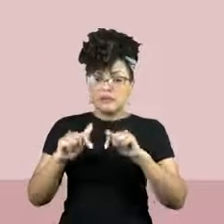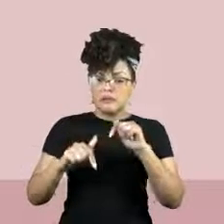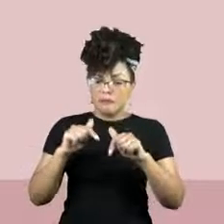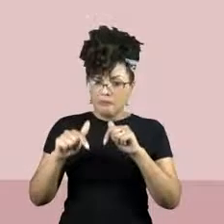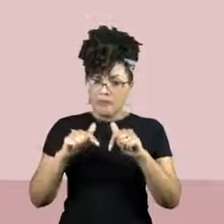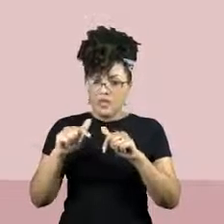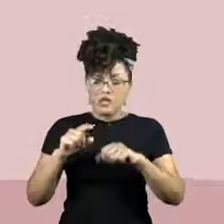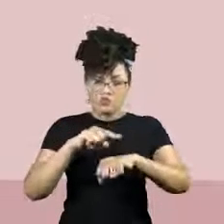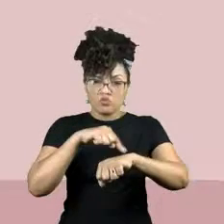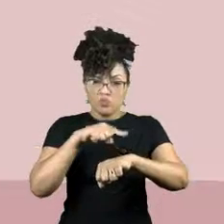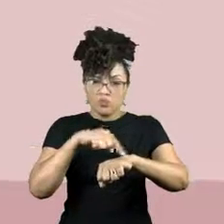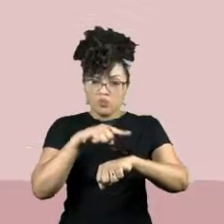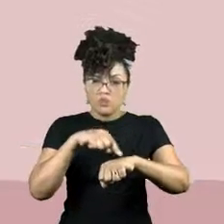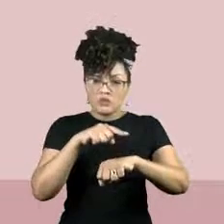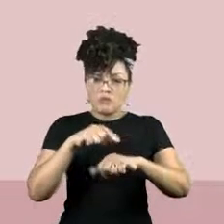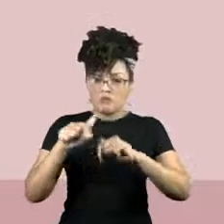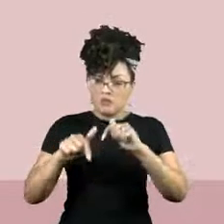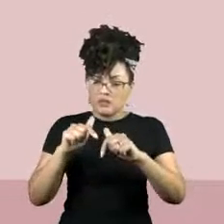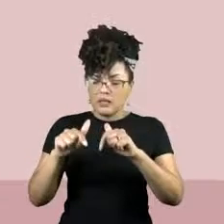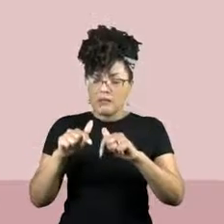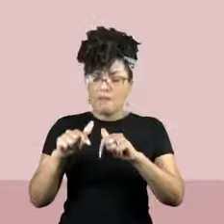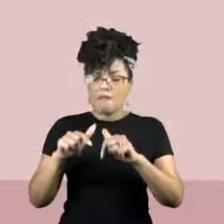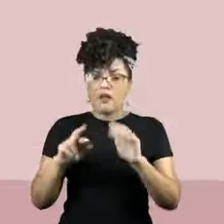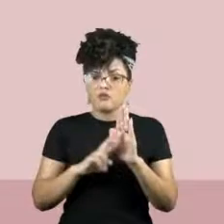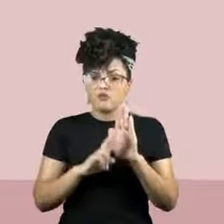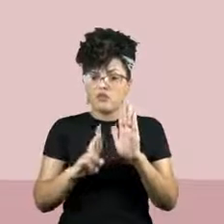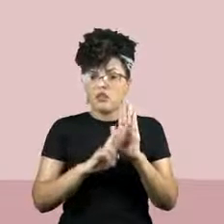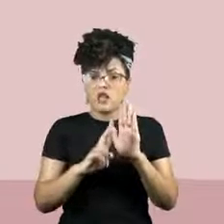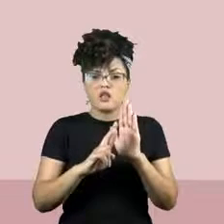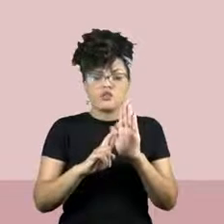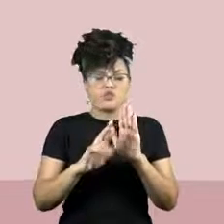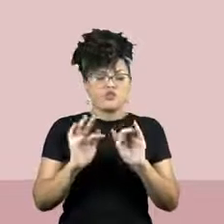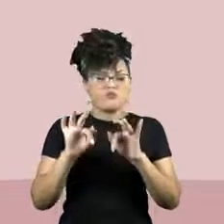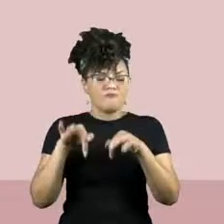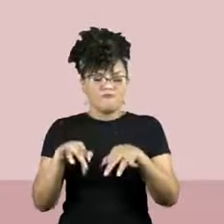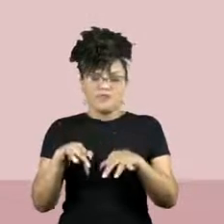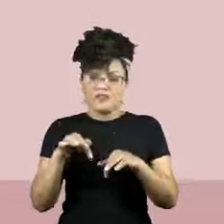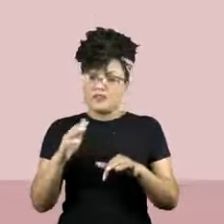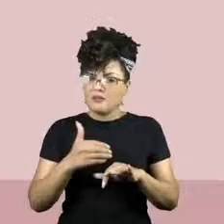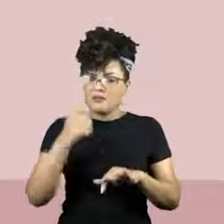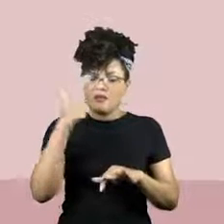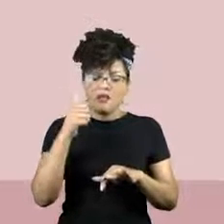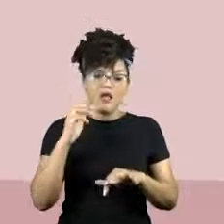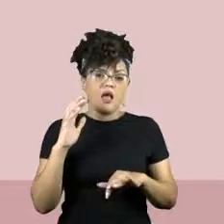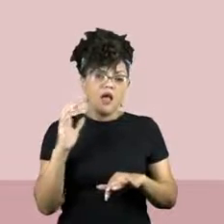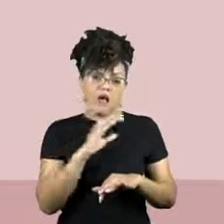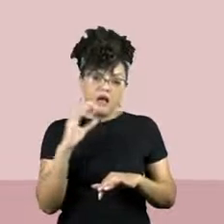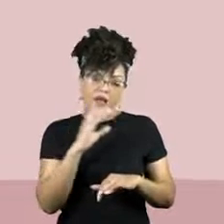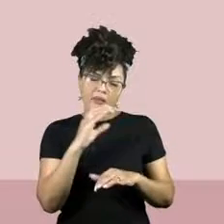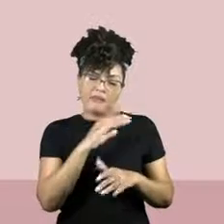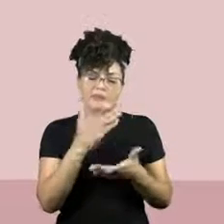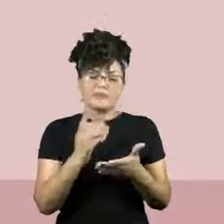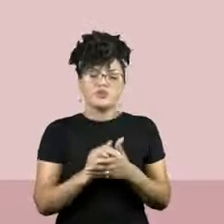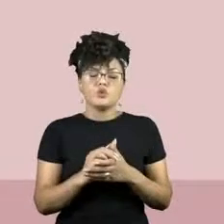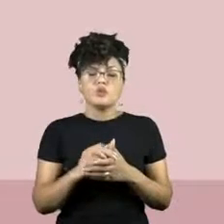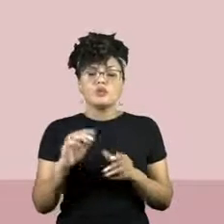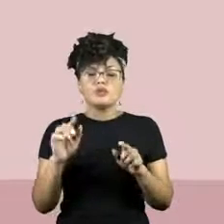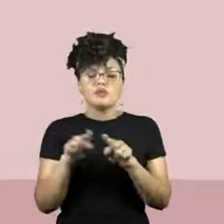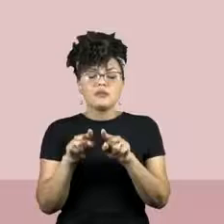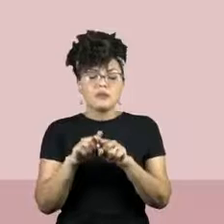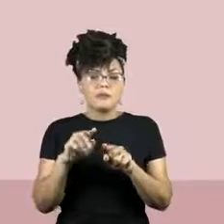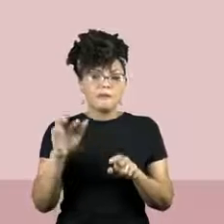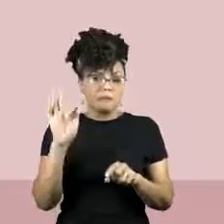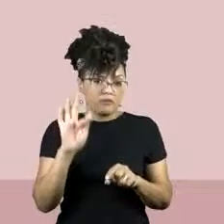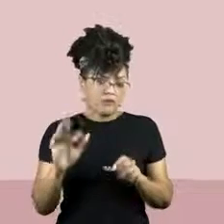diminui o tempo pelo qual você vai entregar esse tipo de relatório final e, ao mesmo tempo, aumenta o nível de segurança pelo qual você realiza um tipo de cálculo